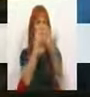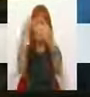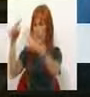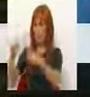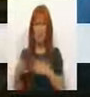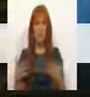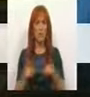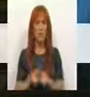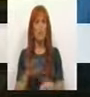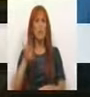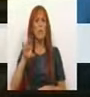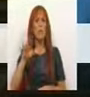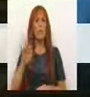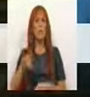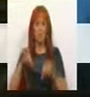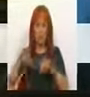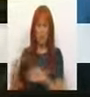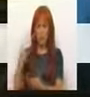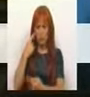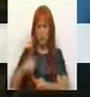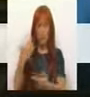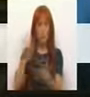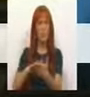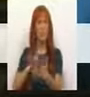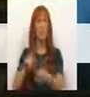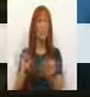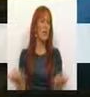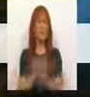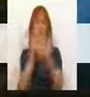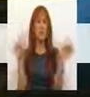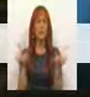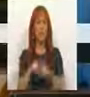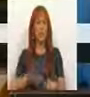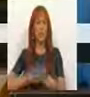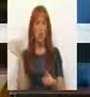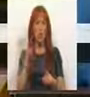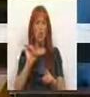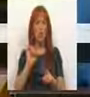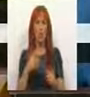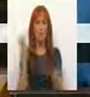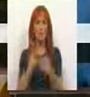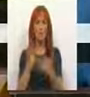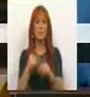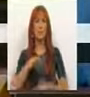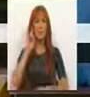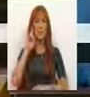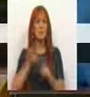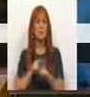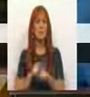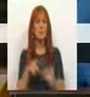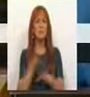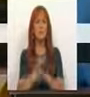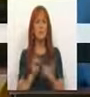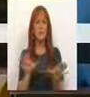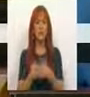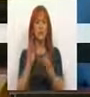escolas. E o que o Partido Comunista aqui hoje demonstrou foi uma clara falta de confiança nas escolas e nos principais agentes